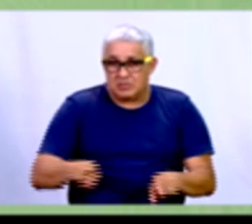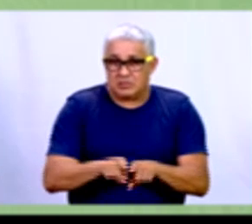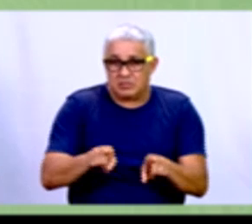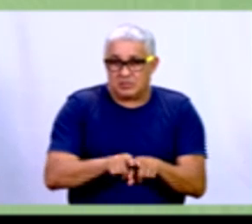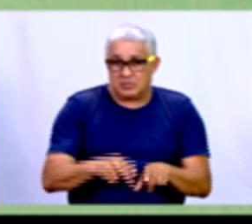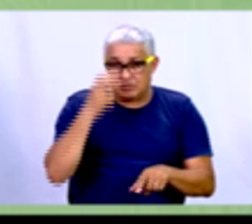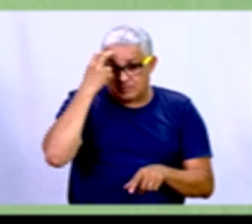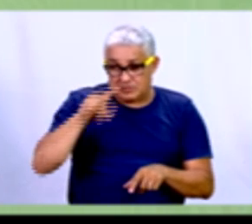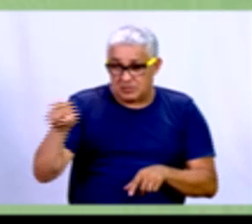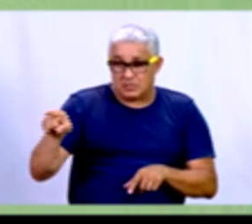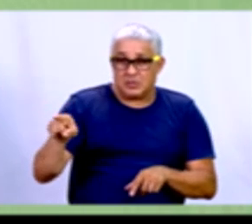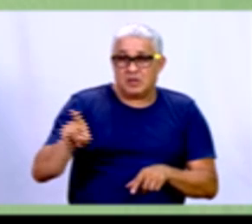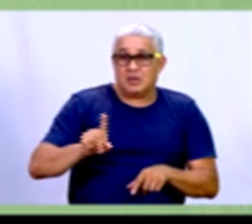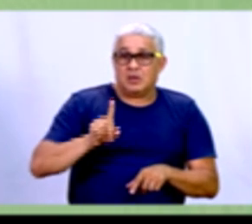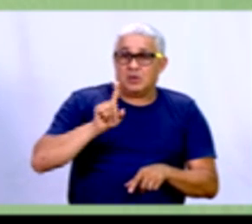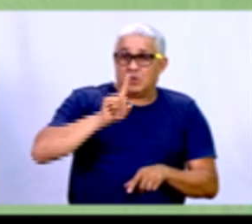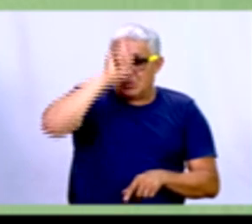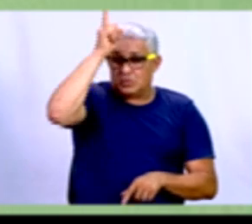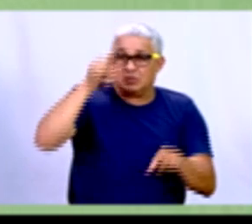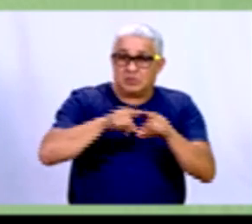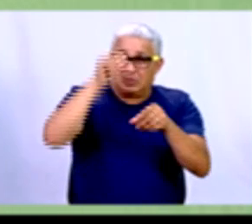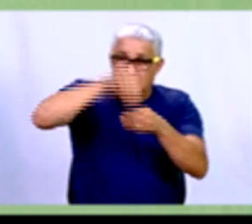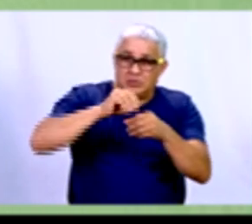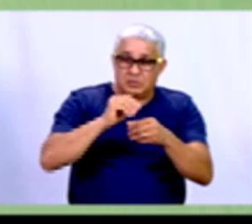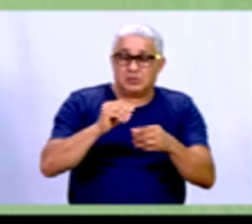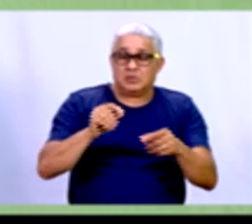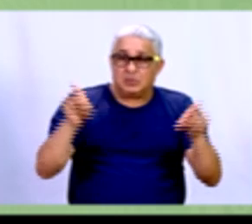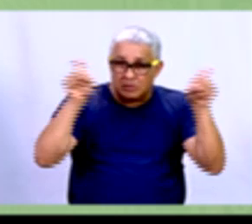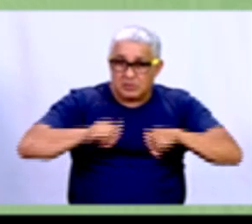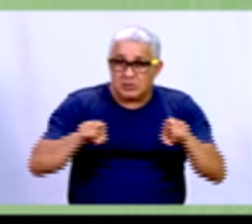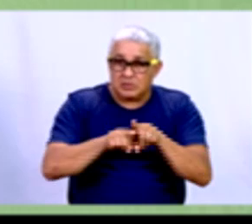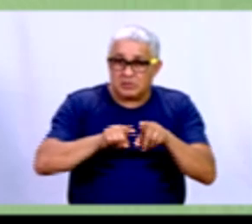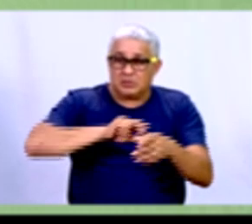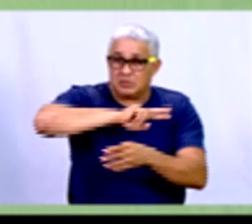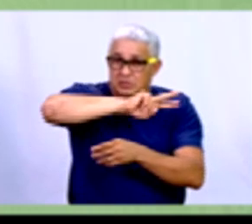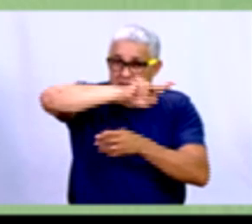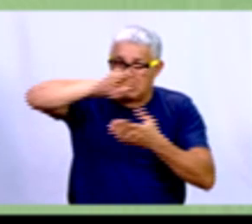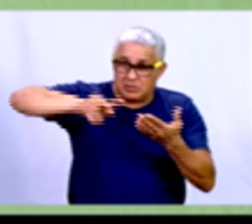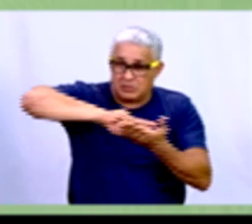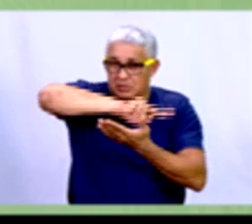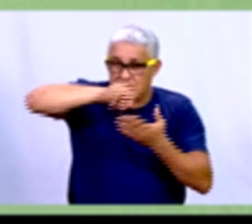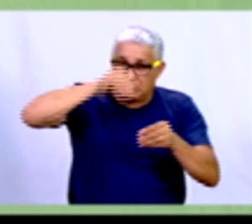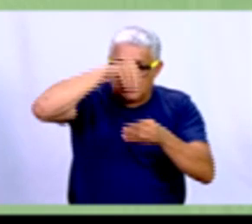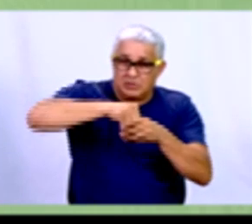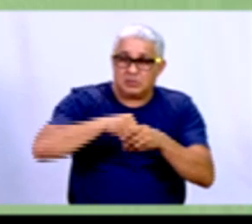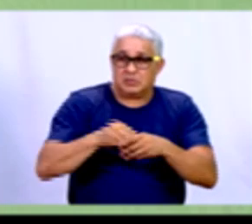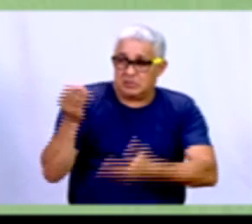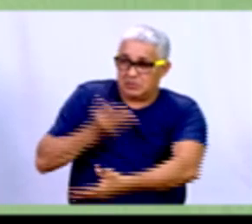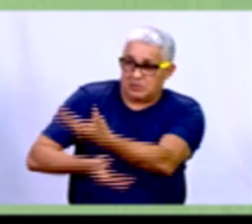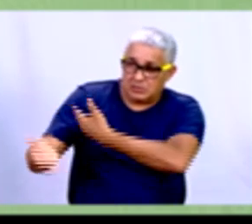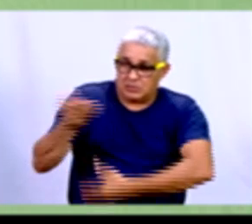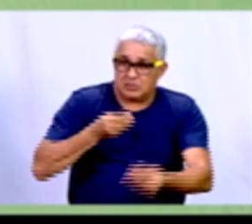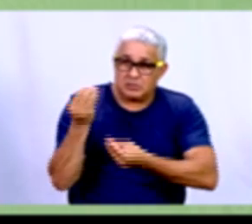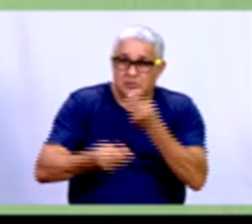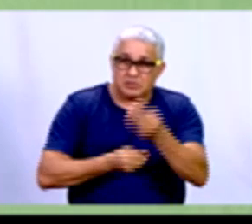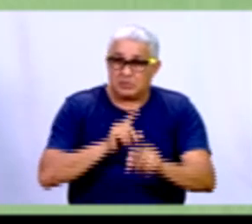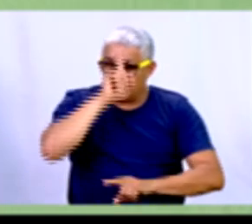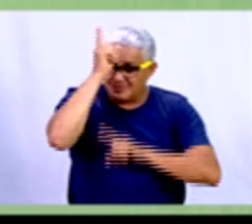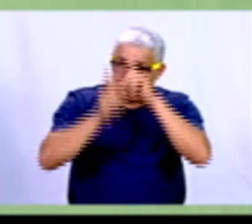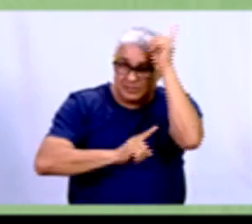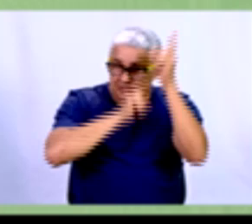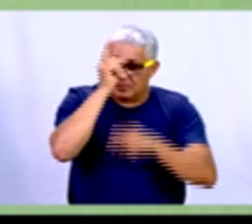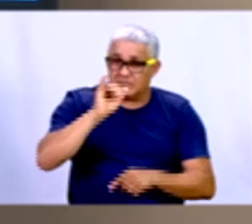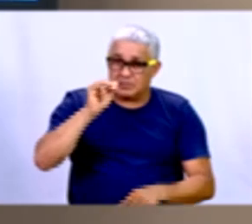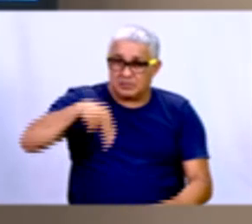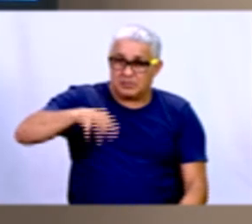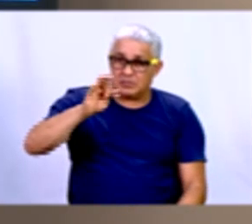inteligente e criativo das interfaces e elementos de interação, ou seja, como é que eu vou utilizar as interfaces de modo criativo e